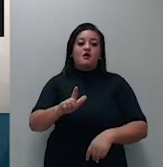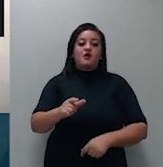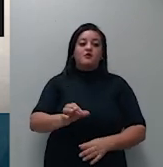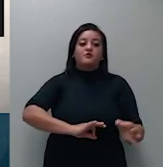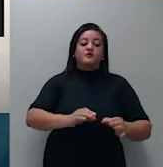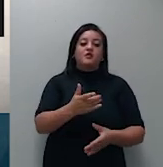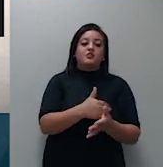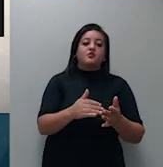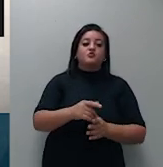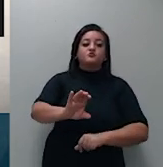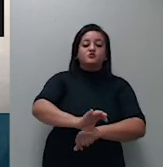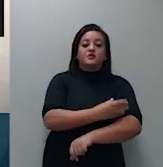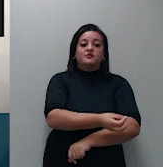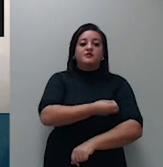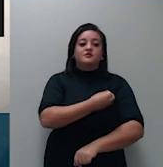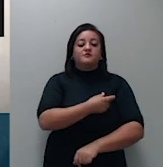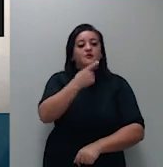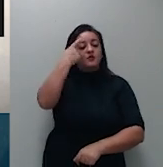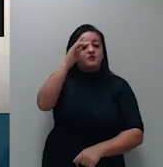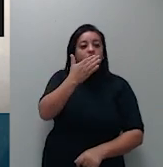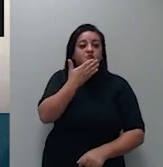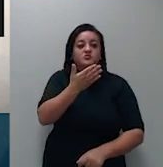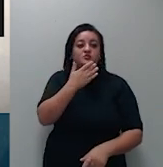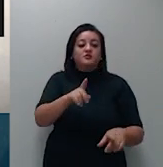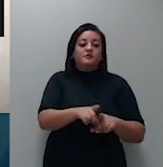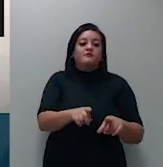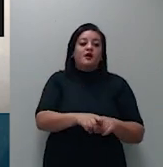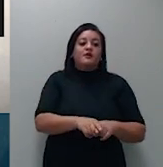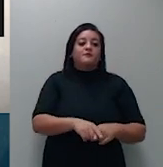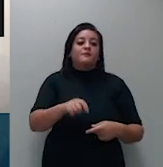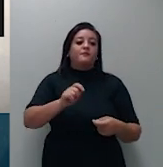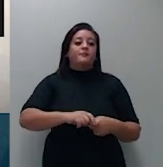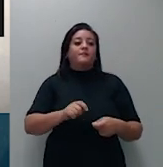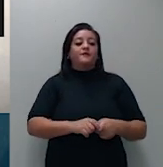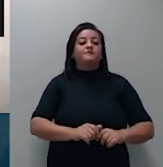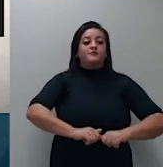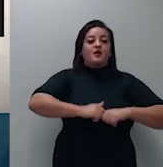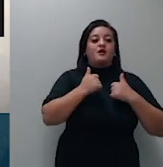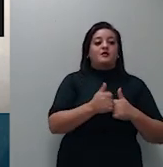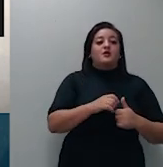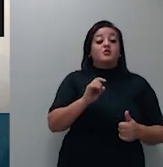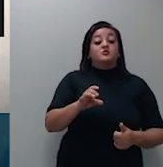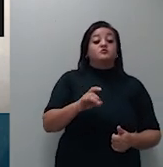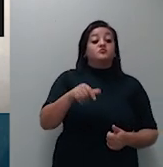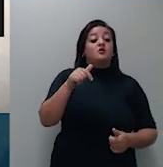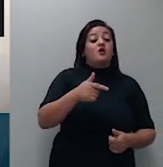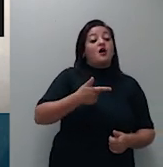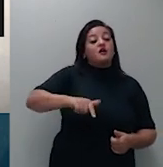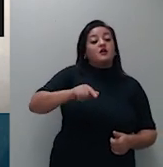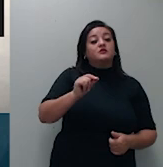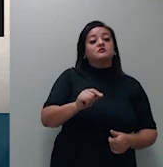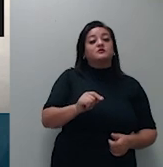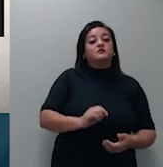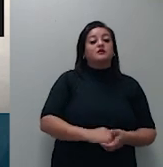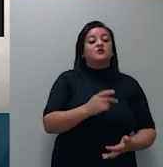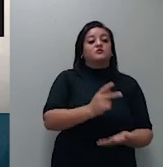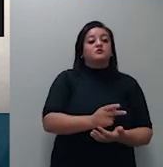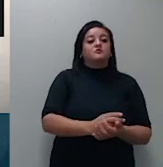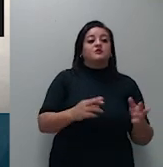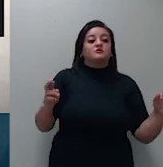estabelece que todos os créditos existentes na data do pedido se submetem a recuperação e não somente aqueles